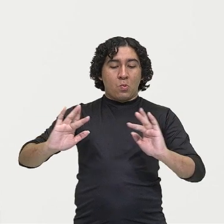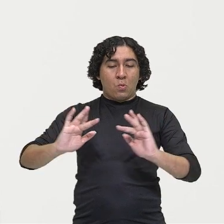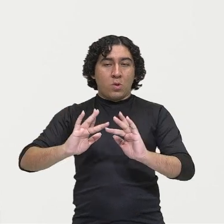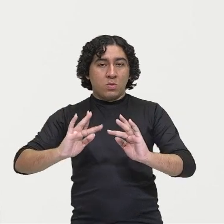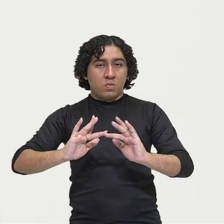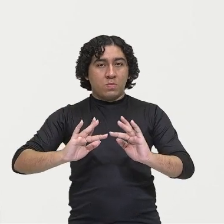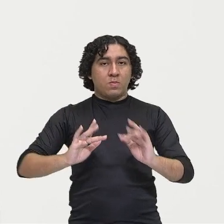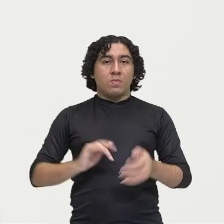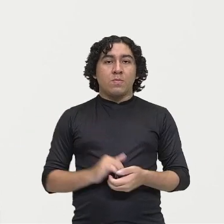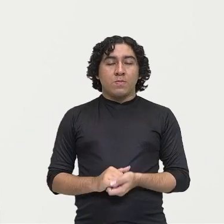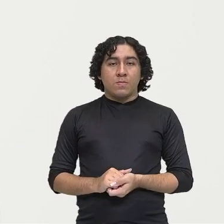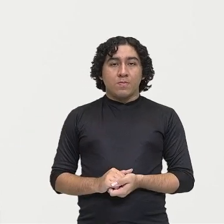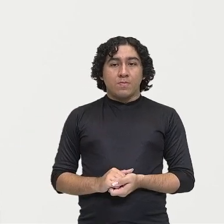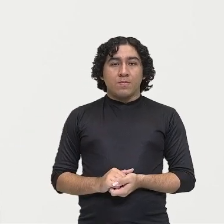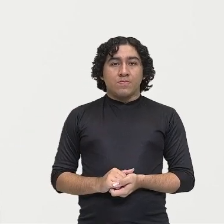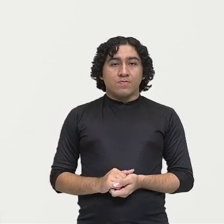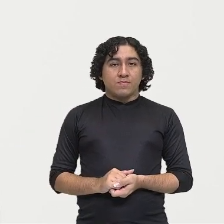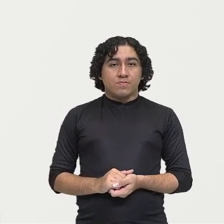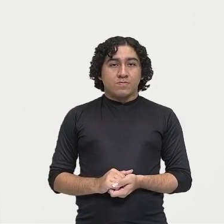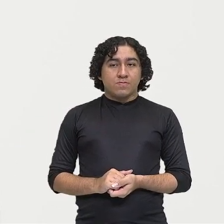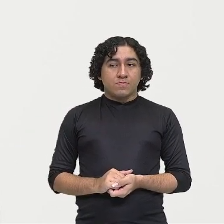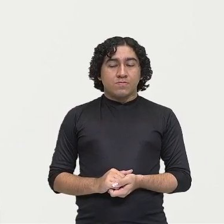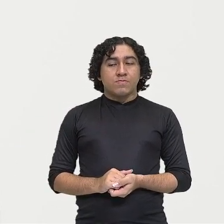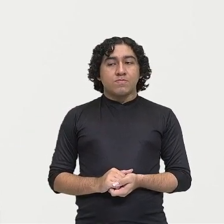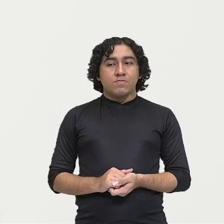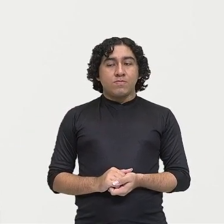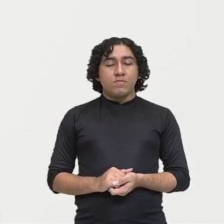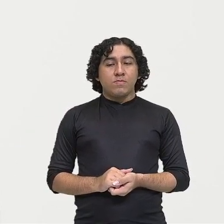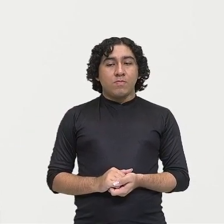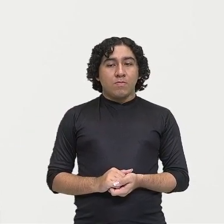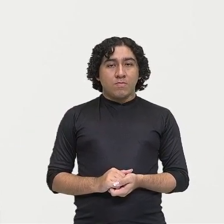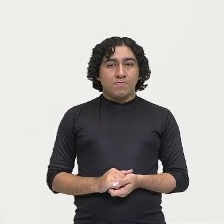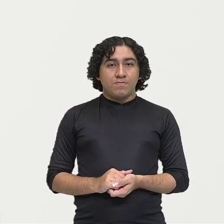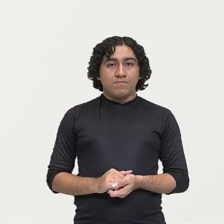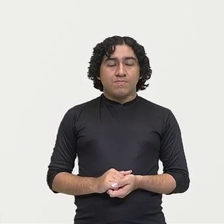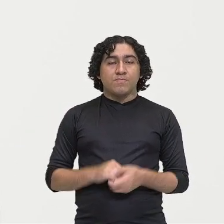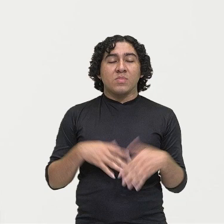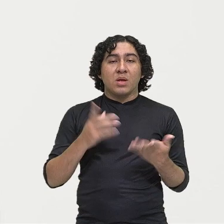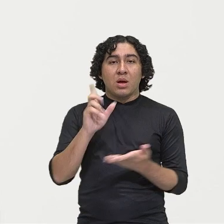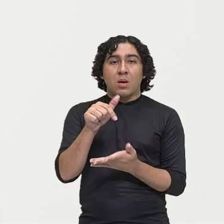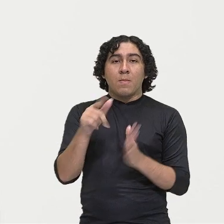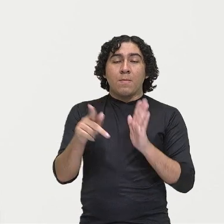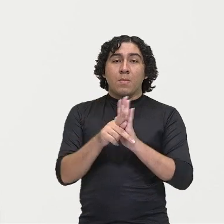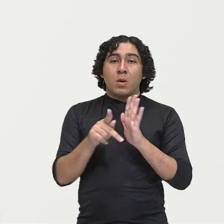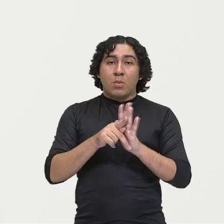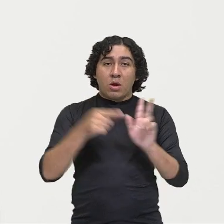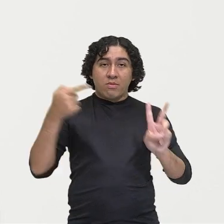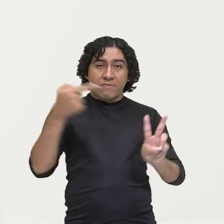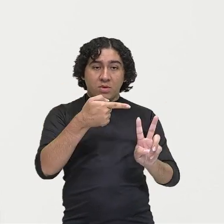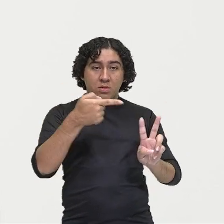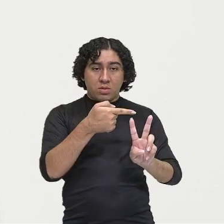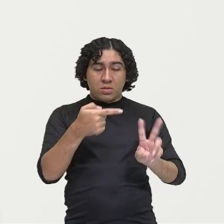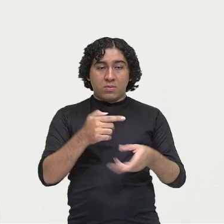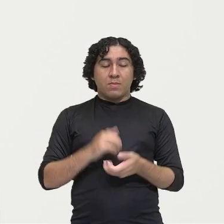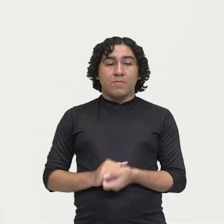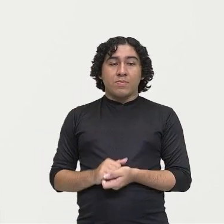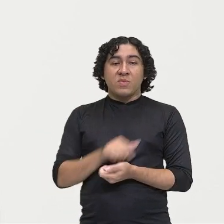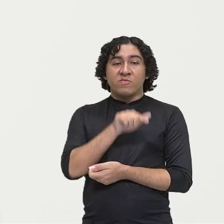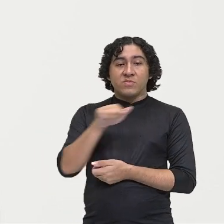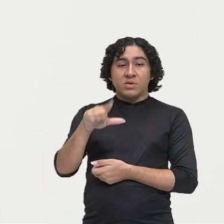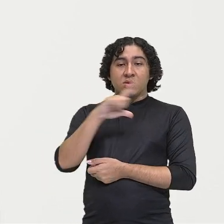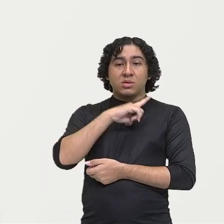E elas, como estamos falando de forças que são grandezas vetoriais, você tem